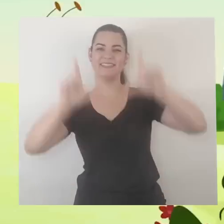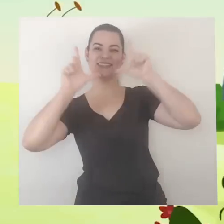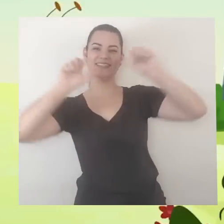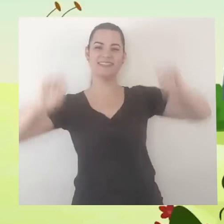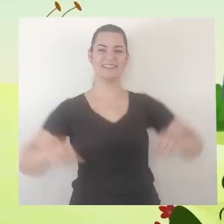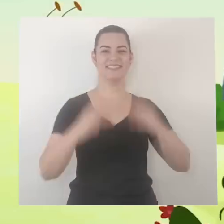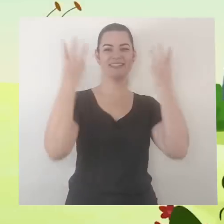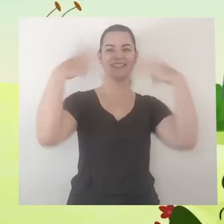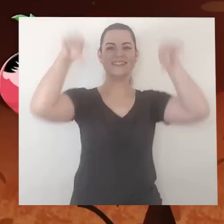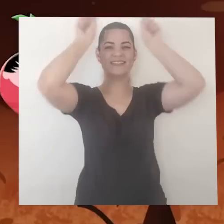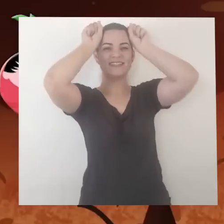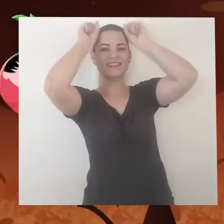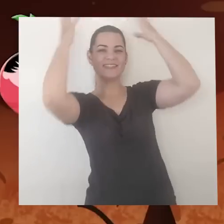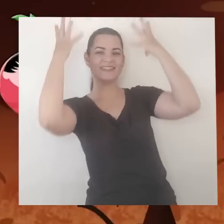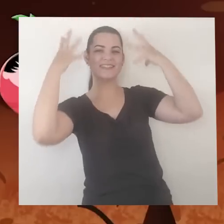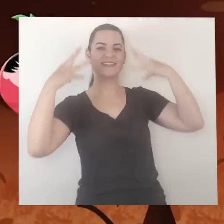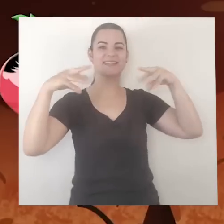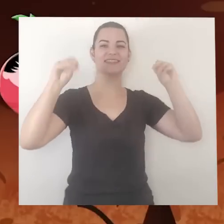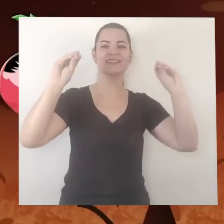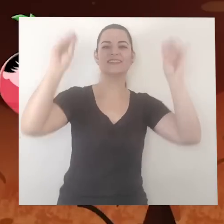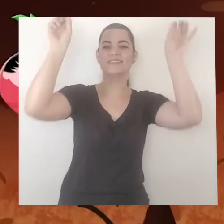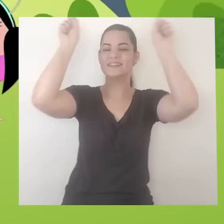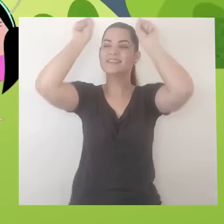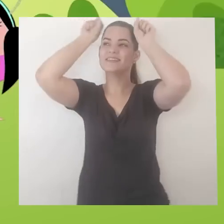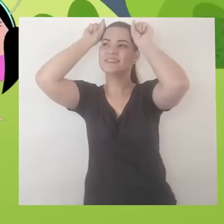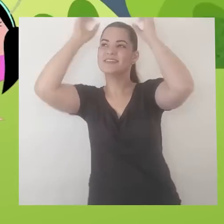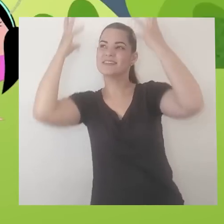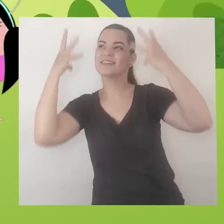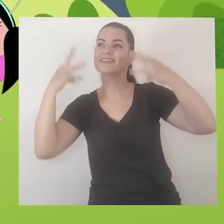Esse é o show da Luna, Luna,